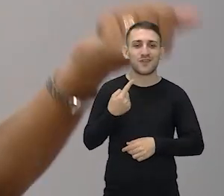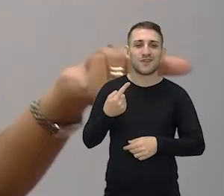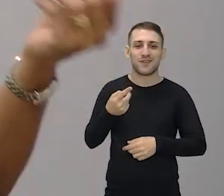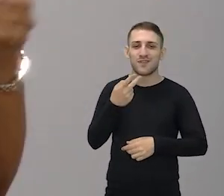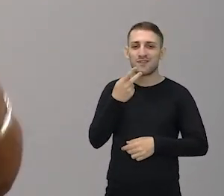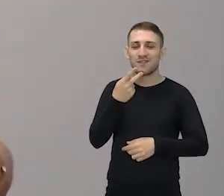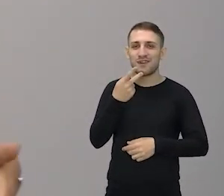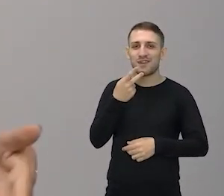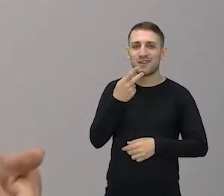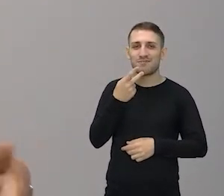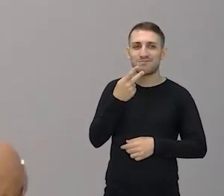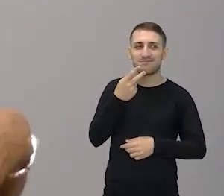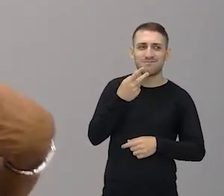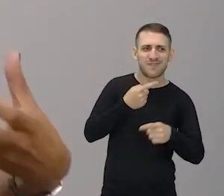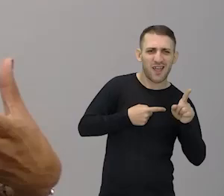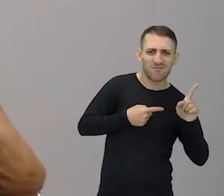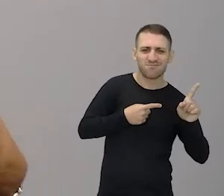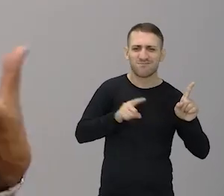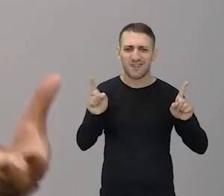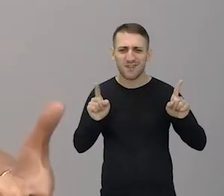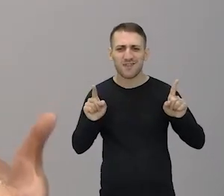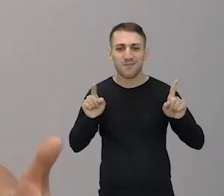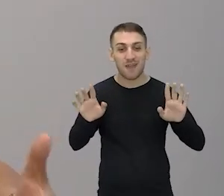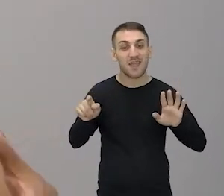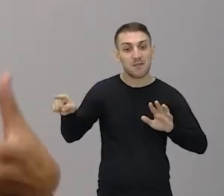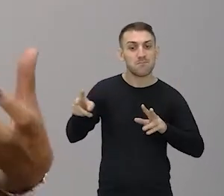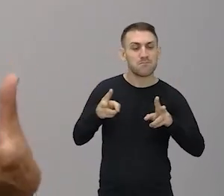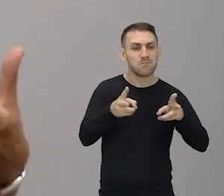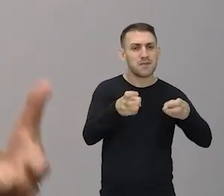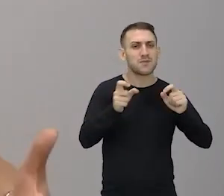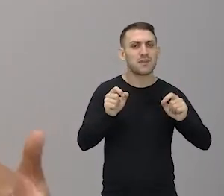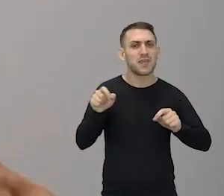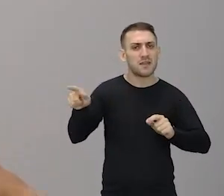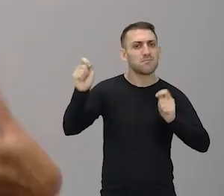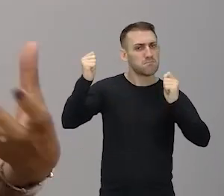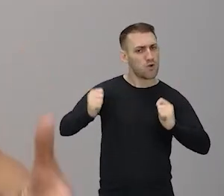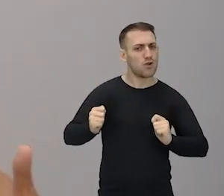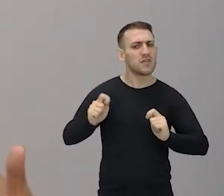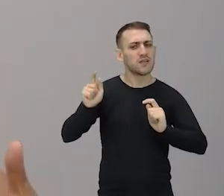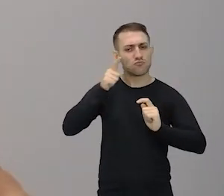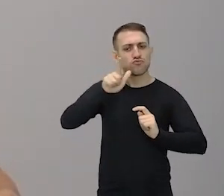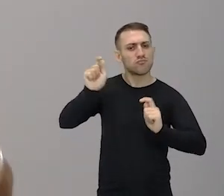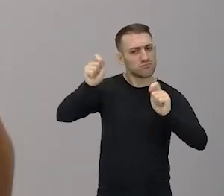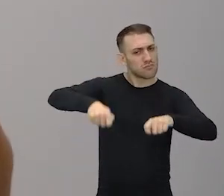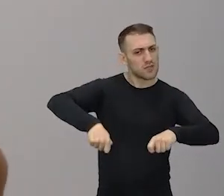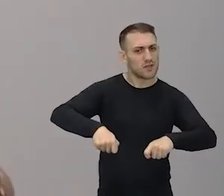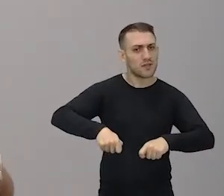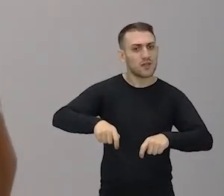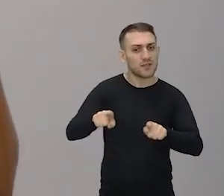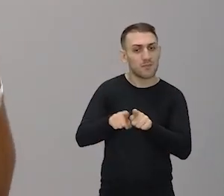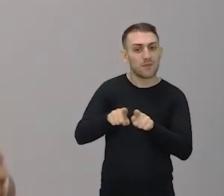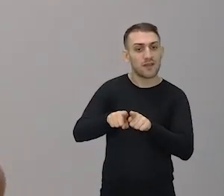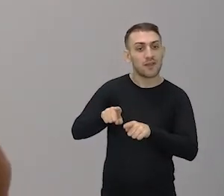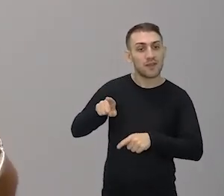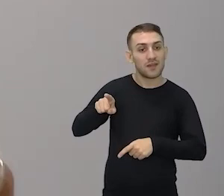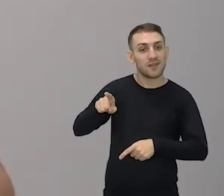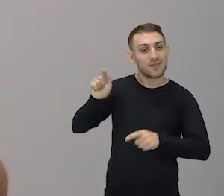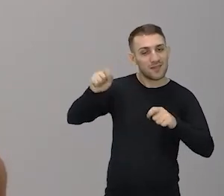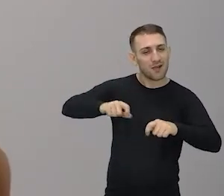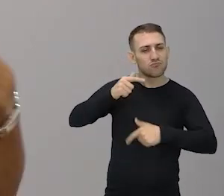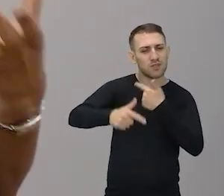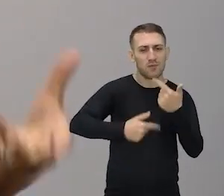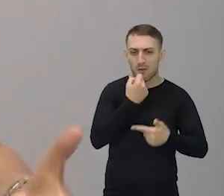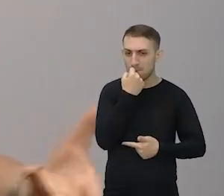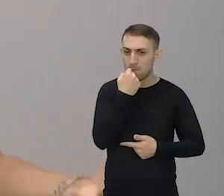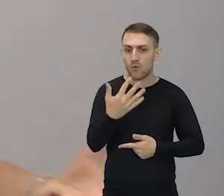Nem isso e nem aquilo. Esse aluno perceber que ele pode, que ele consegue e que sai um bom